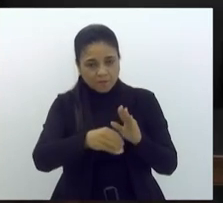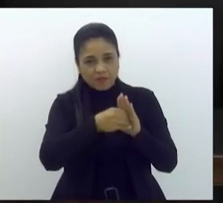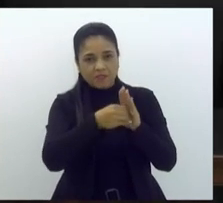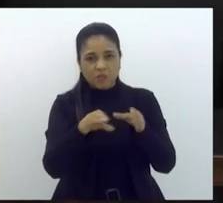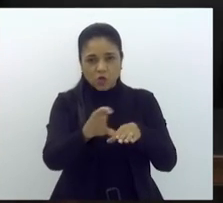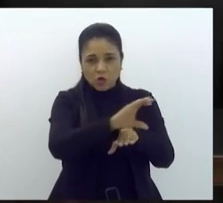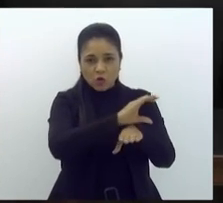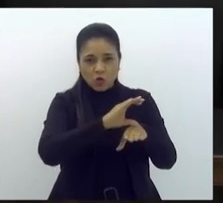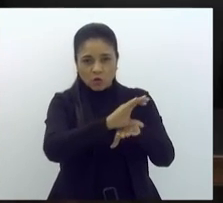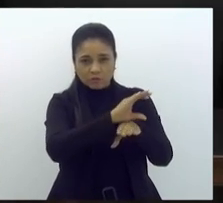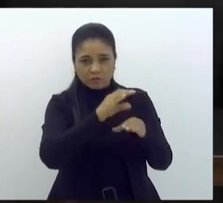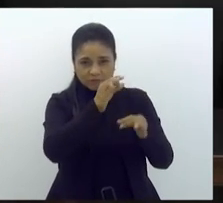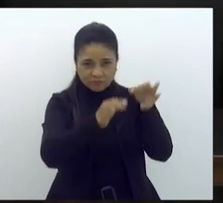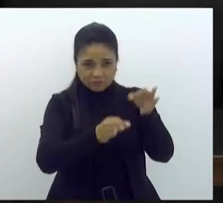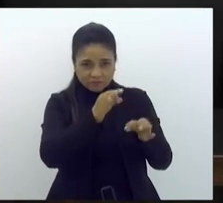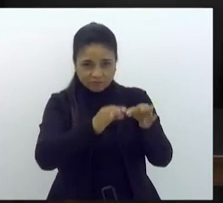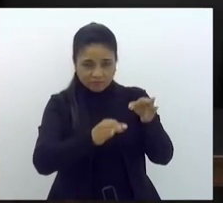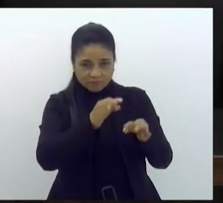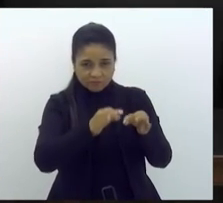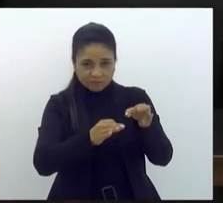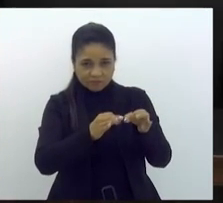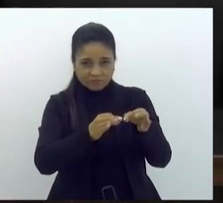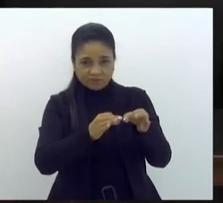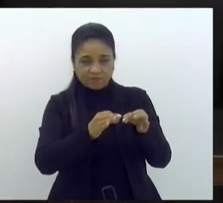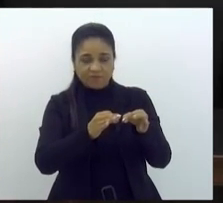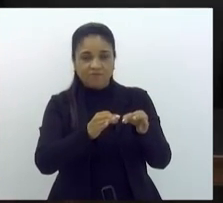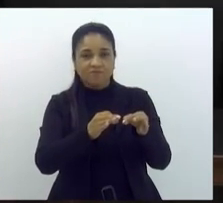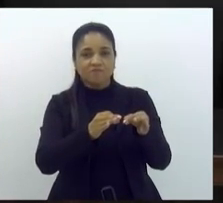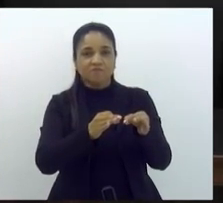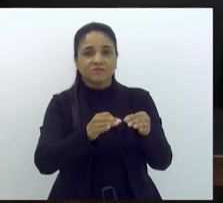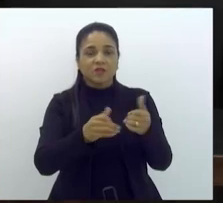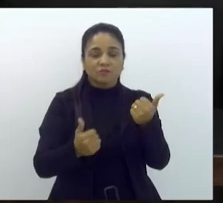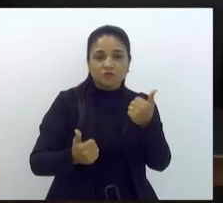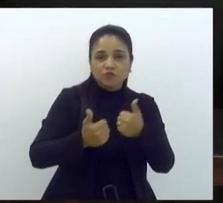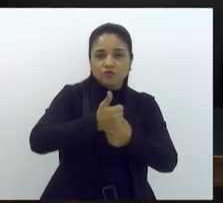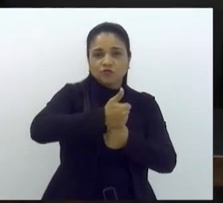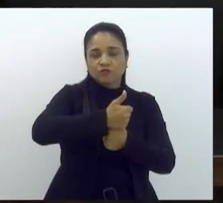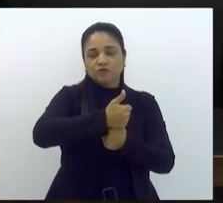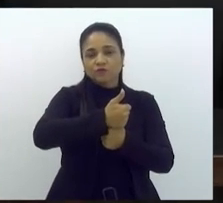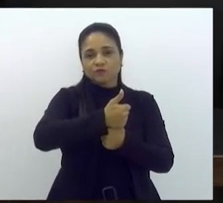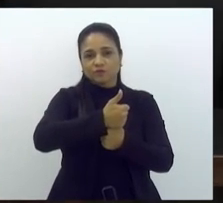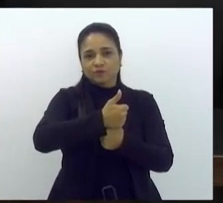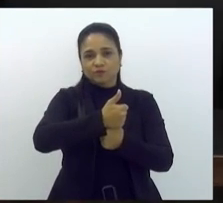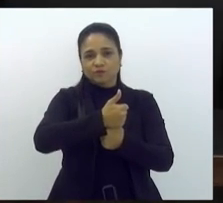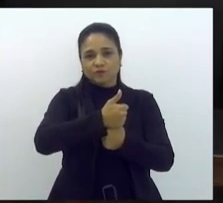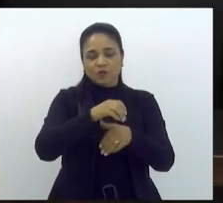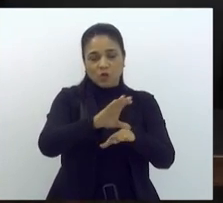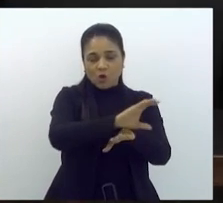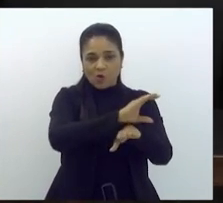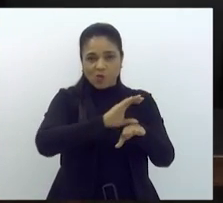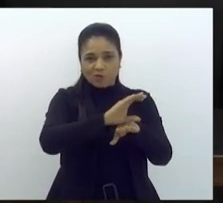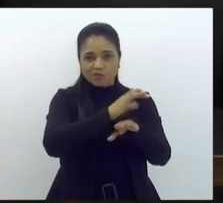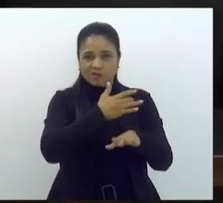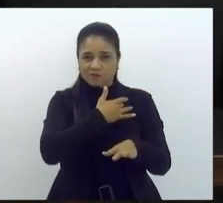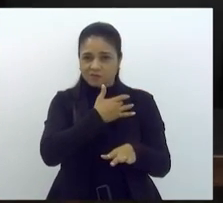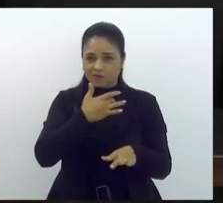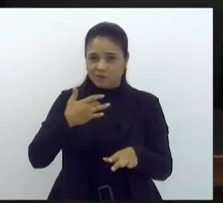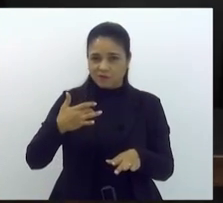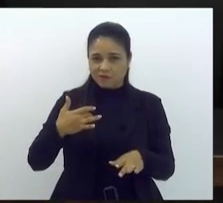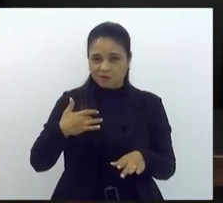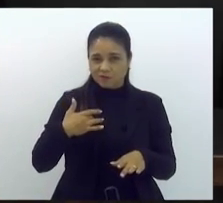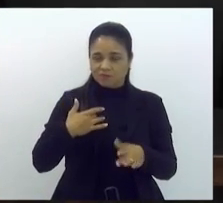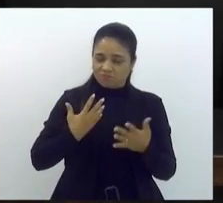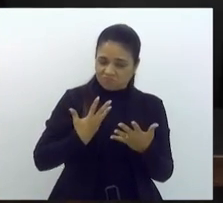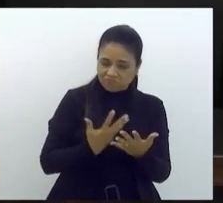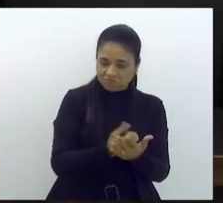de constituição e justiça ao substitutivo substitutivo da comissão de saúde que